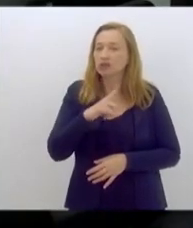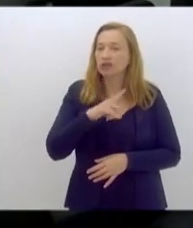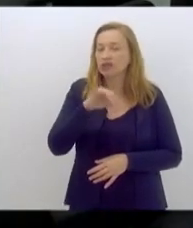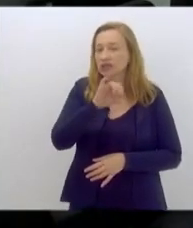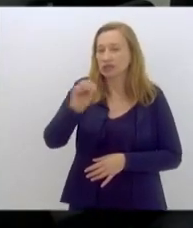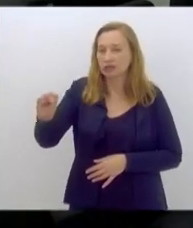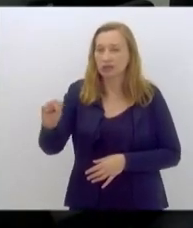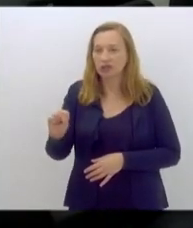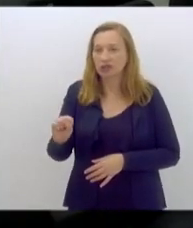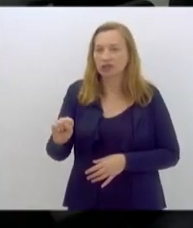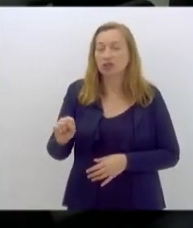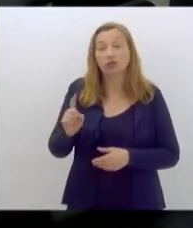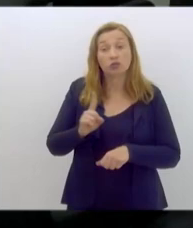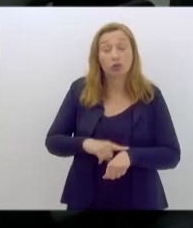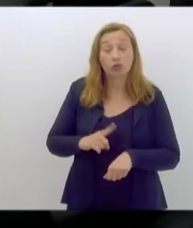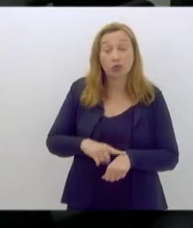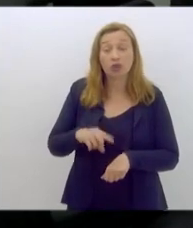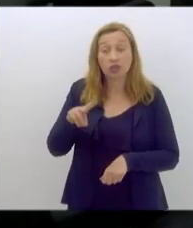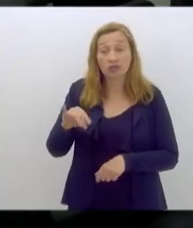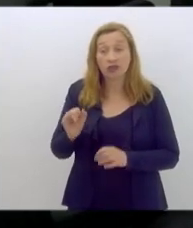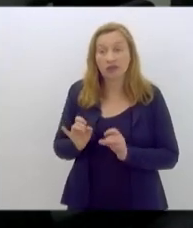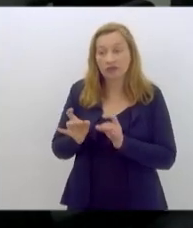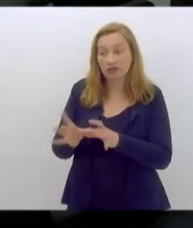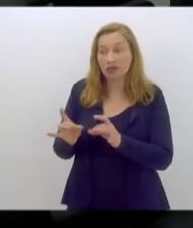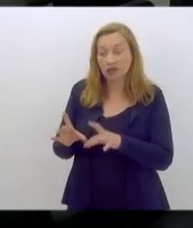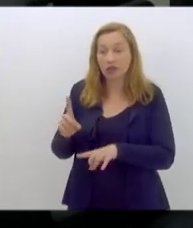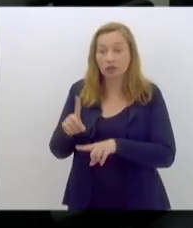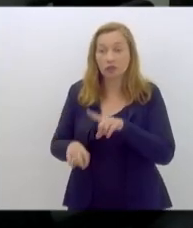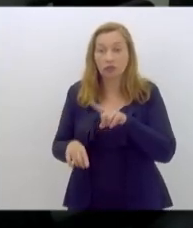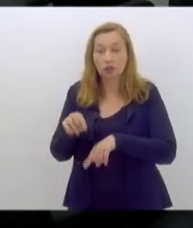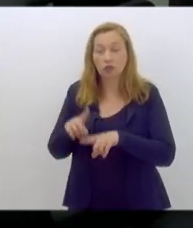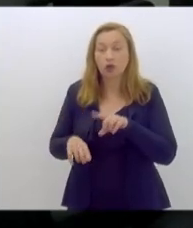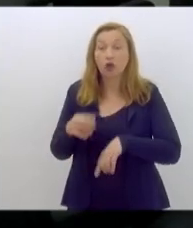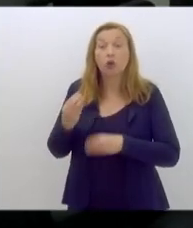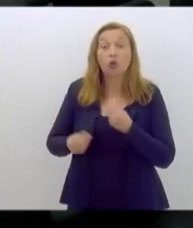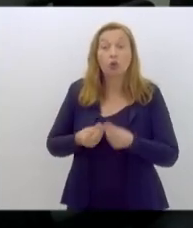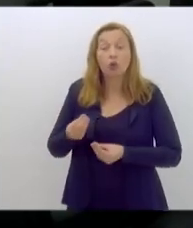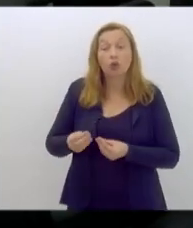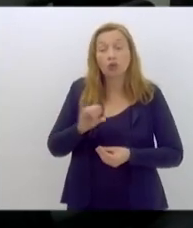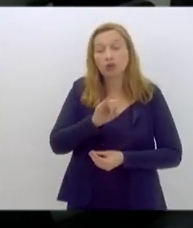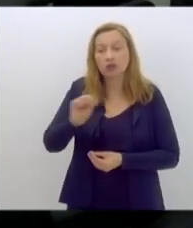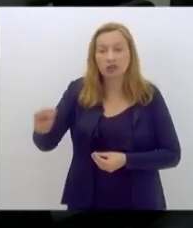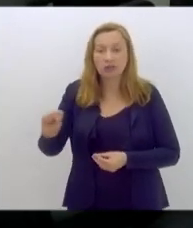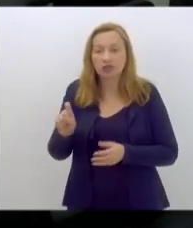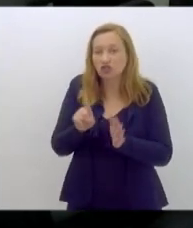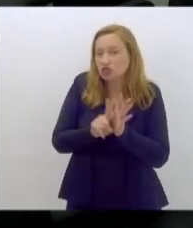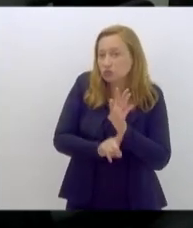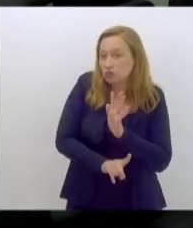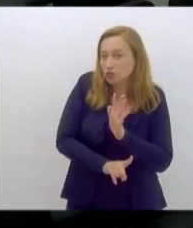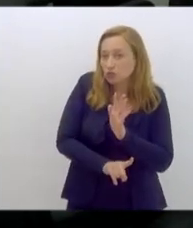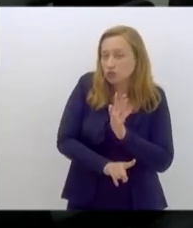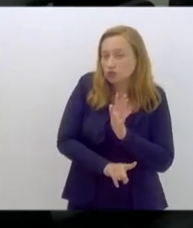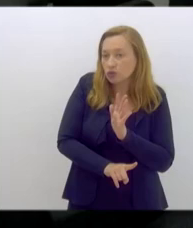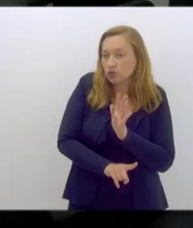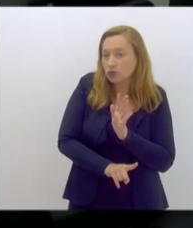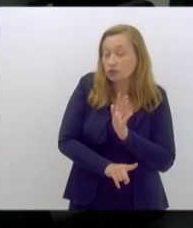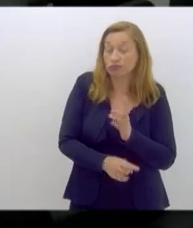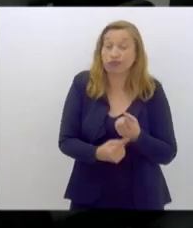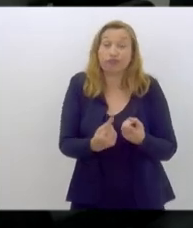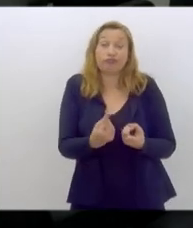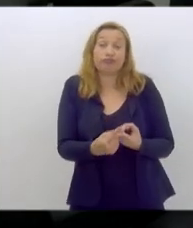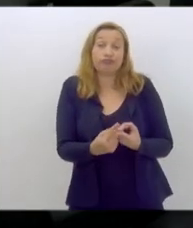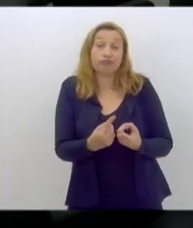cms na hora que ele vai vender o produto como o ICMS diminuiu porque